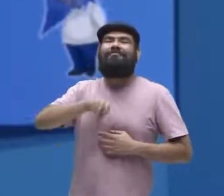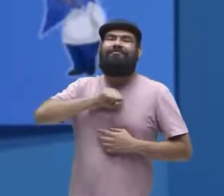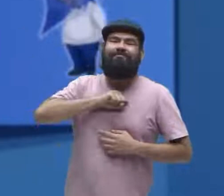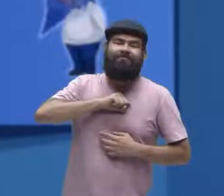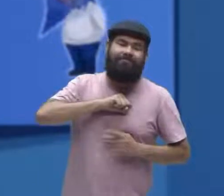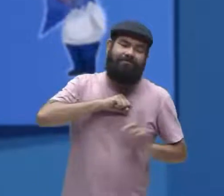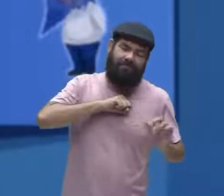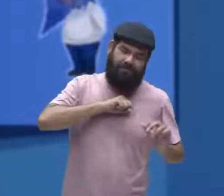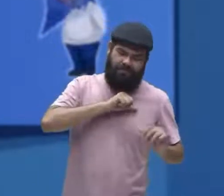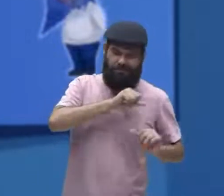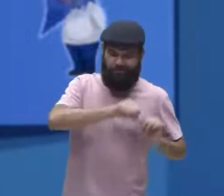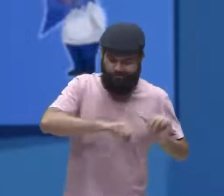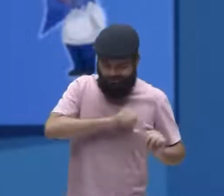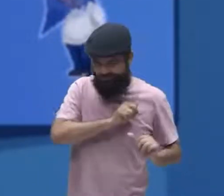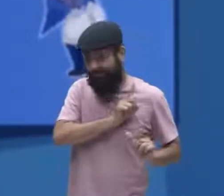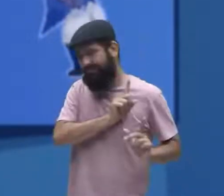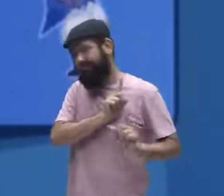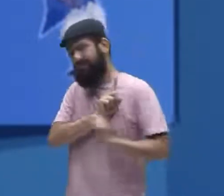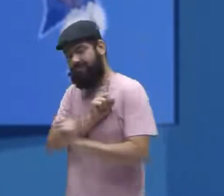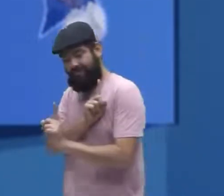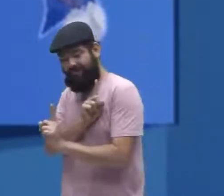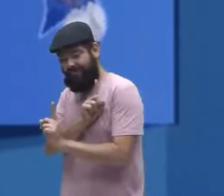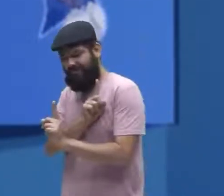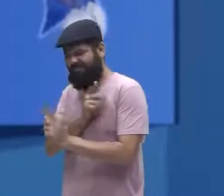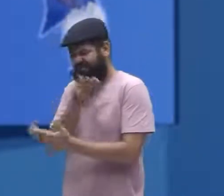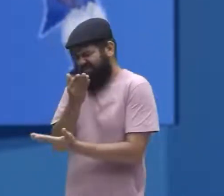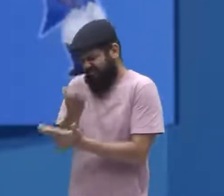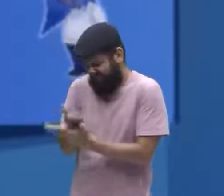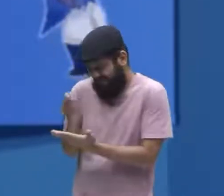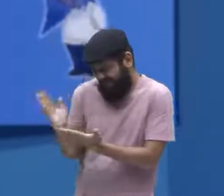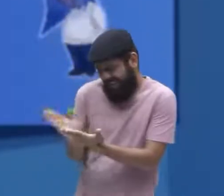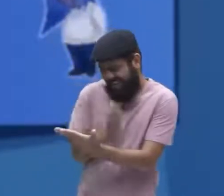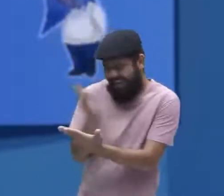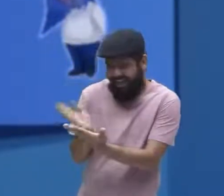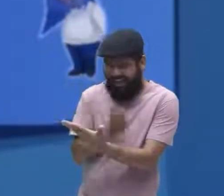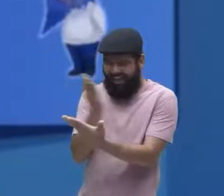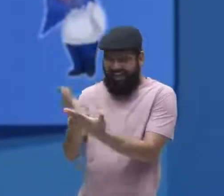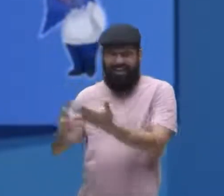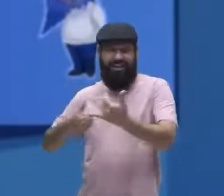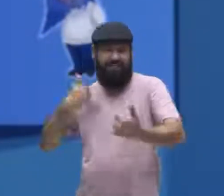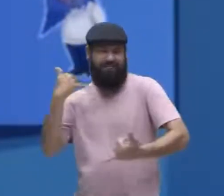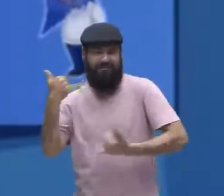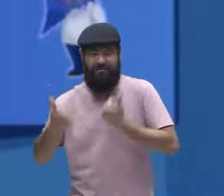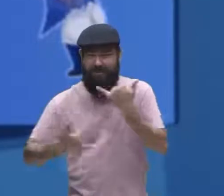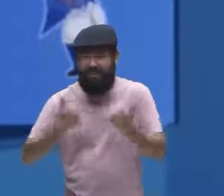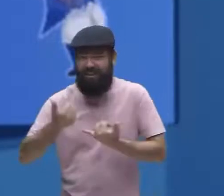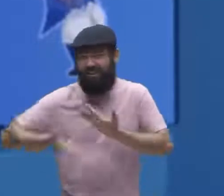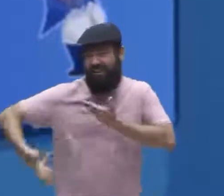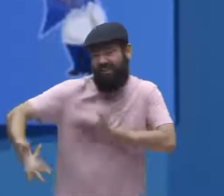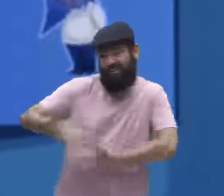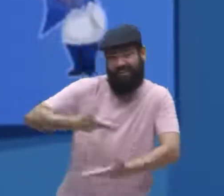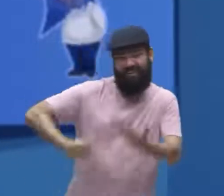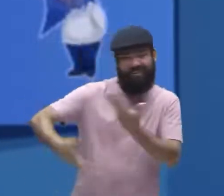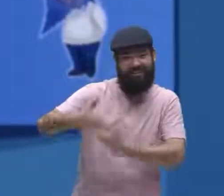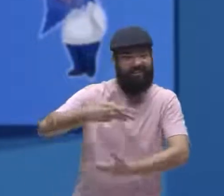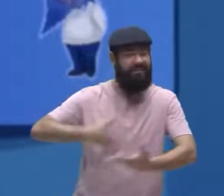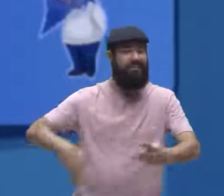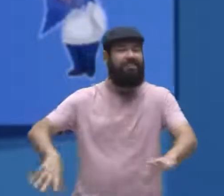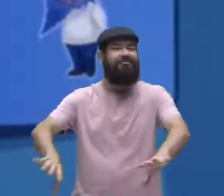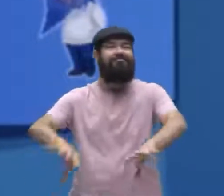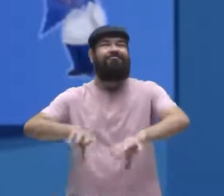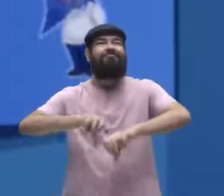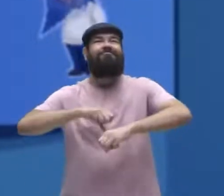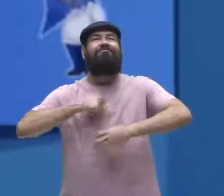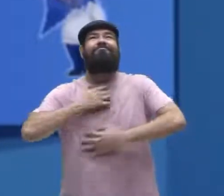e depois eu já vou estudar, já vou brincar, já vou interagir, já vou fazer algo que eu gosto.